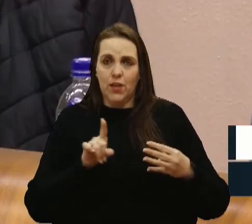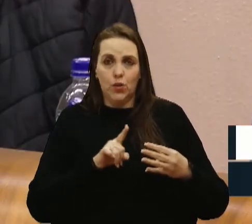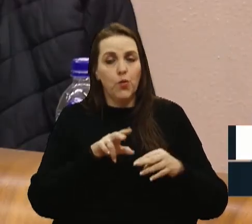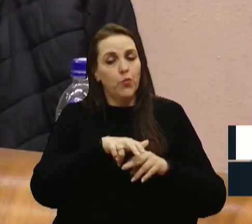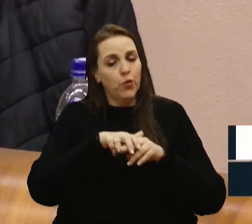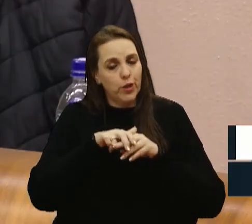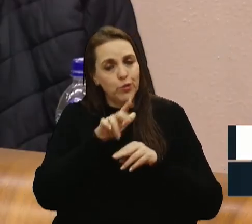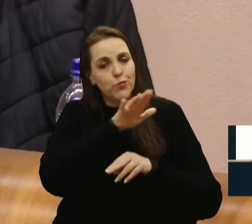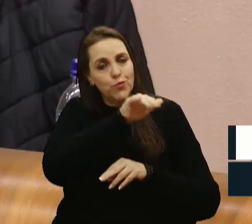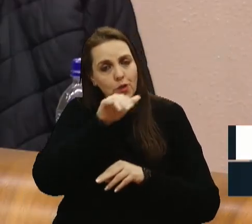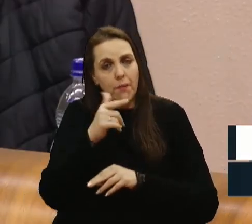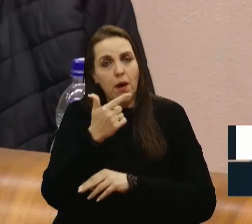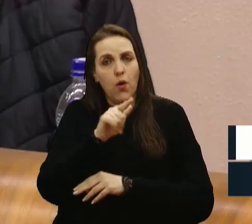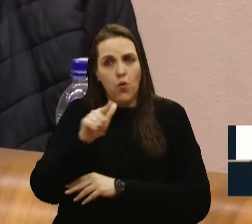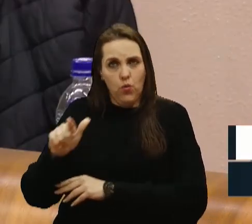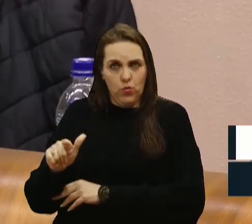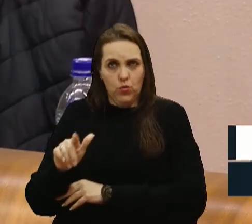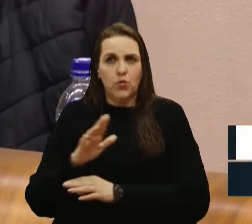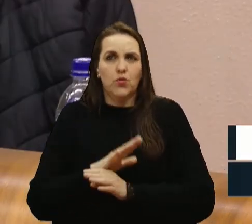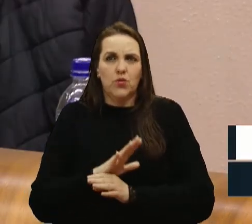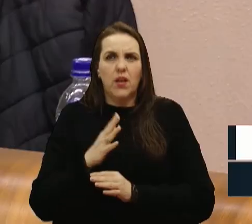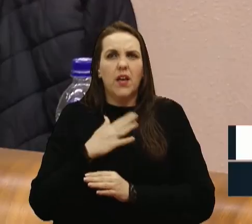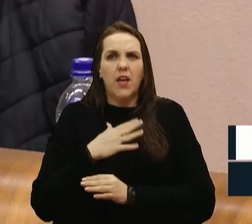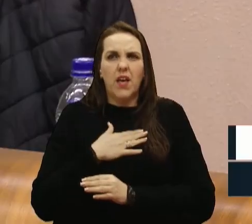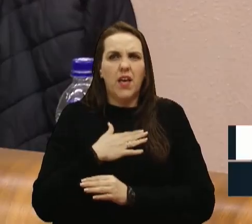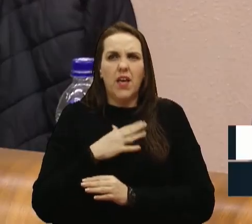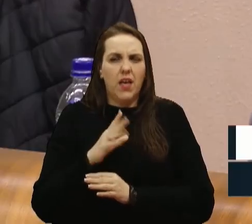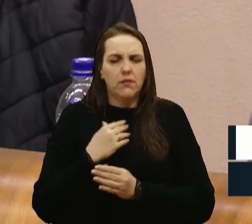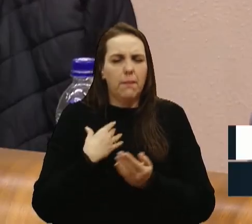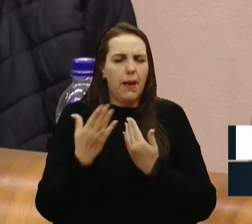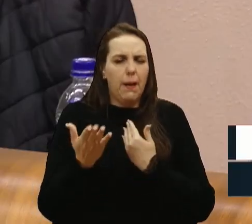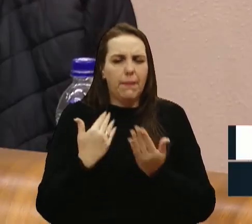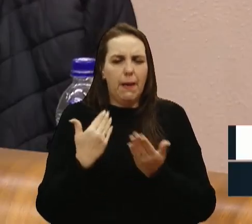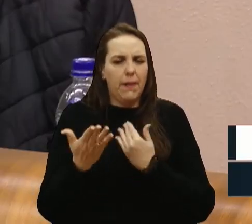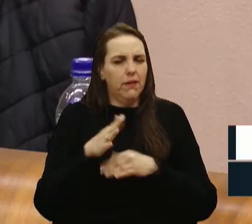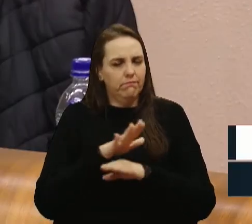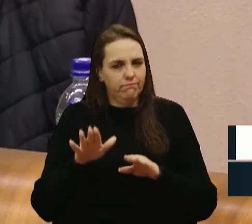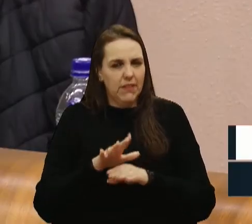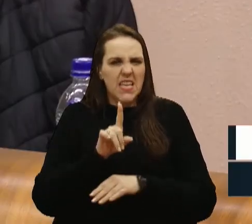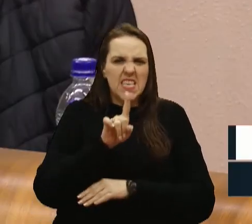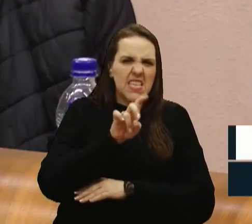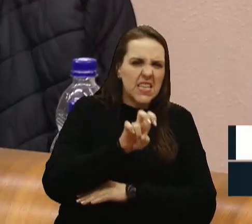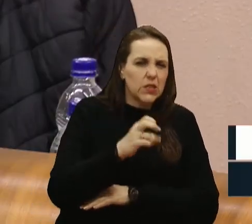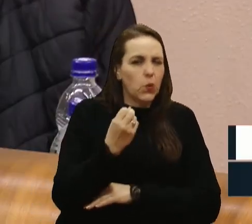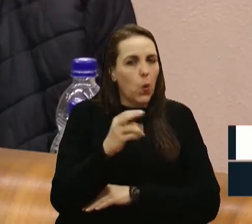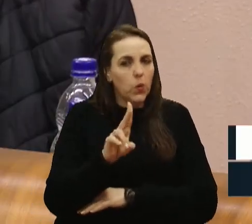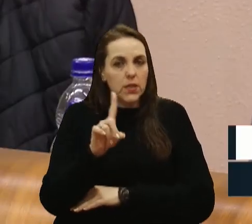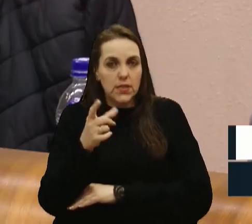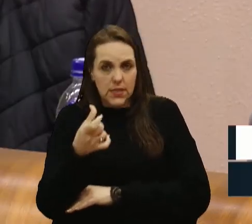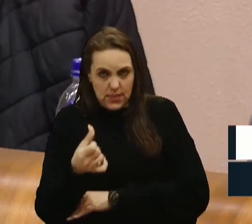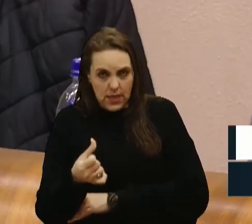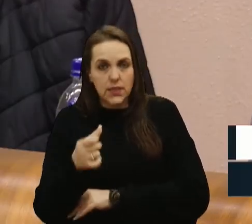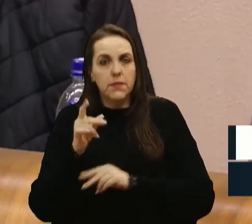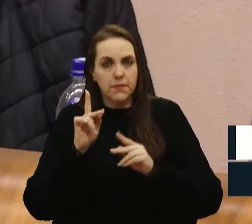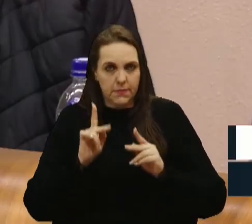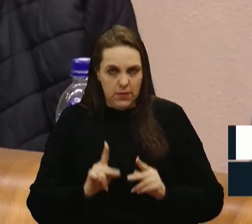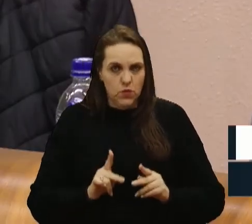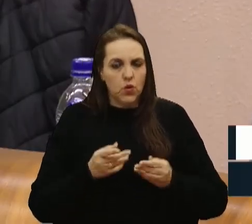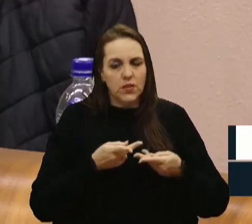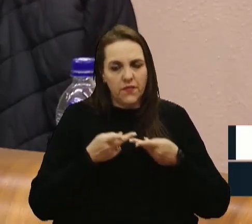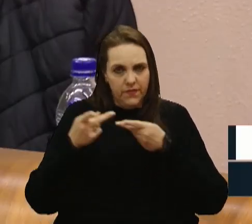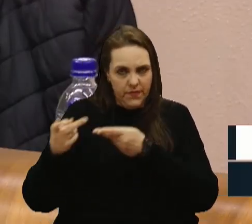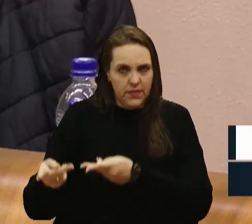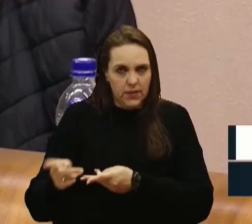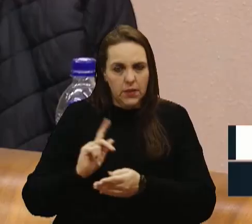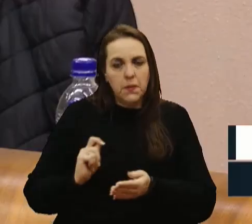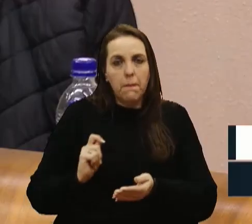outros, mas acho, não vou, como a coisa está dinâmica, acho que nós estamos com 15 ou 16 visitadores já pagos com